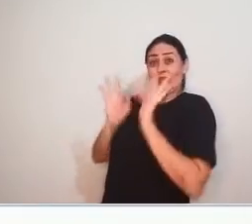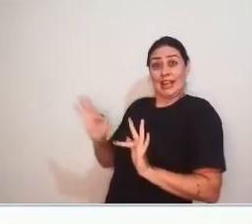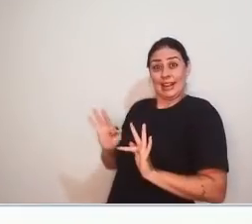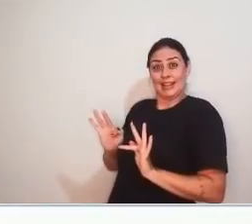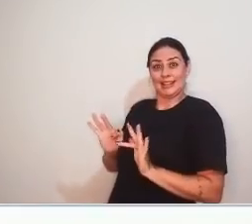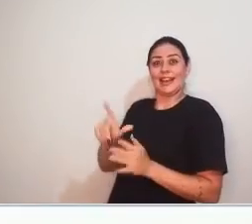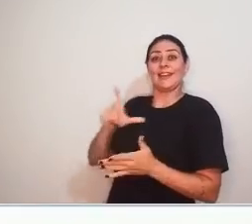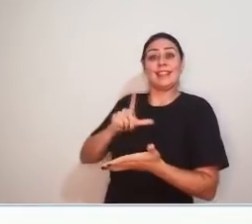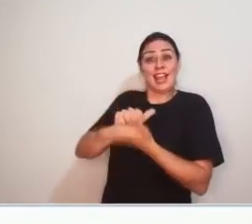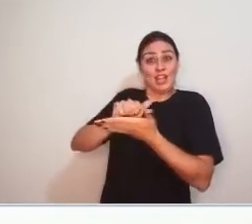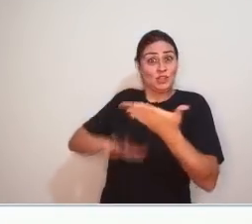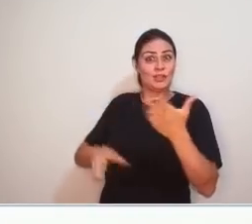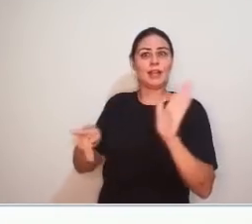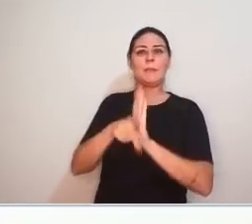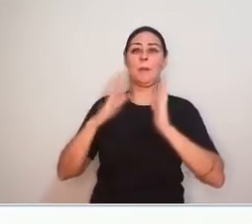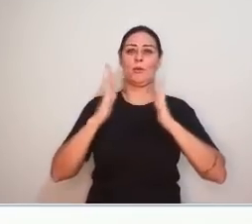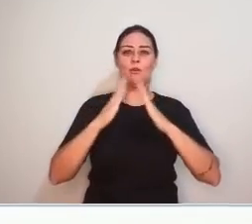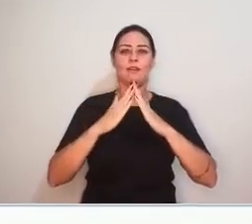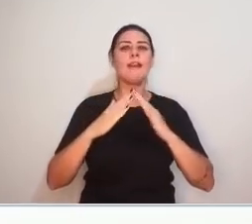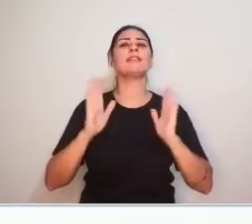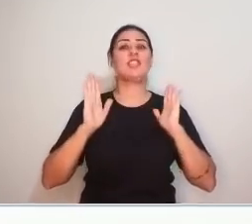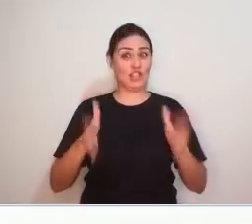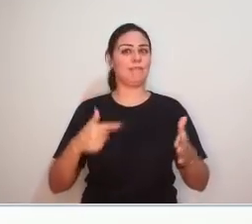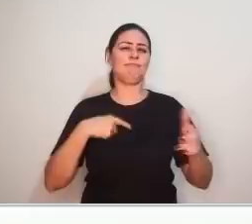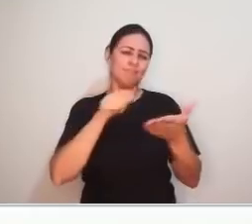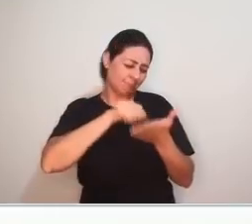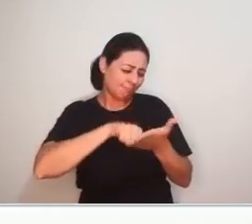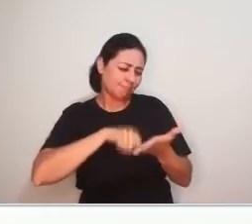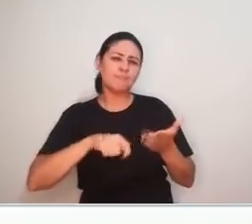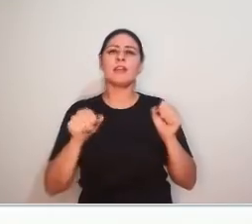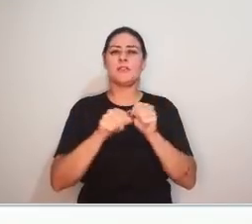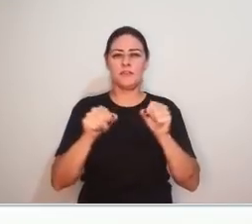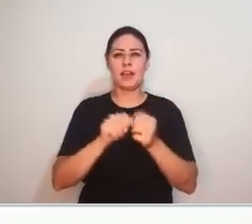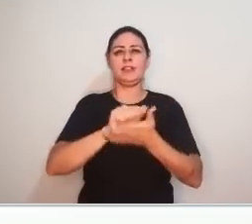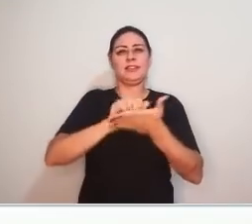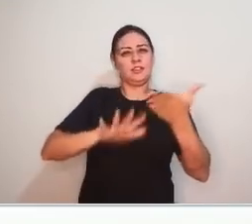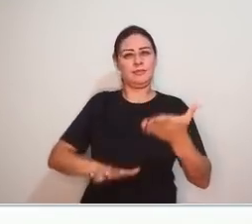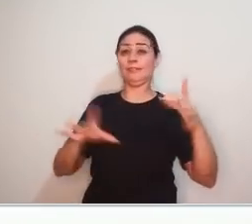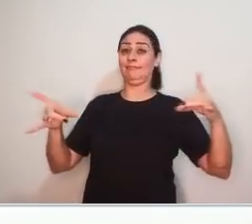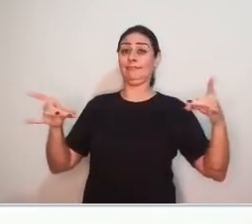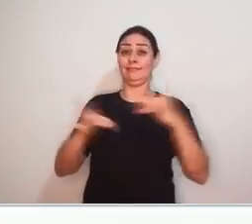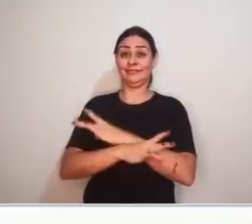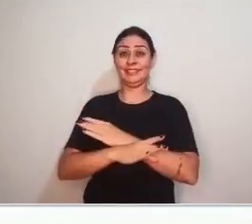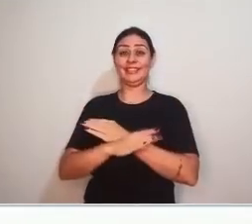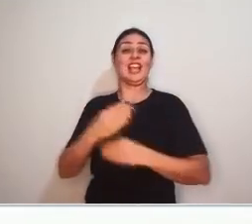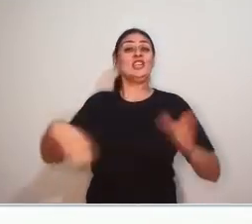isso, aí ele tem uma atividade para fazer em casa, e ele faz essa atividade em casa,